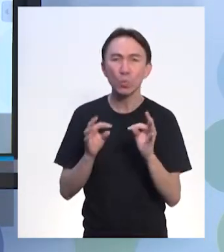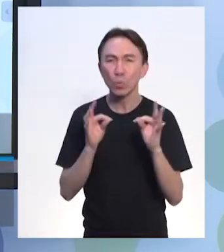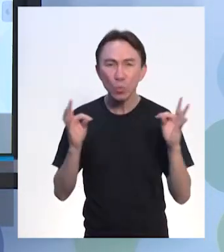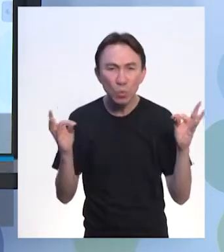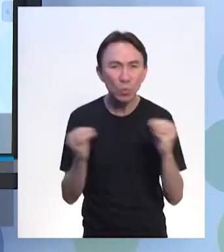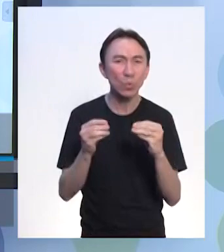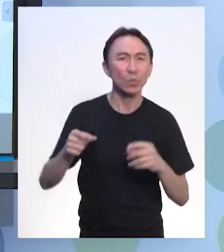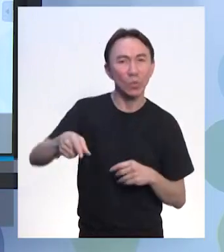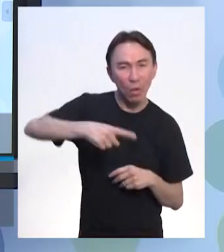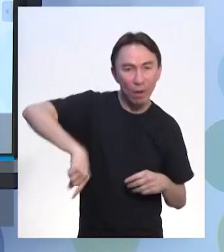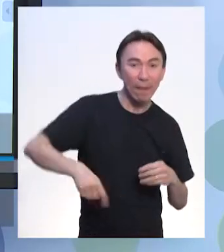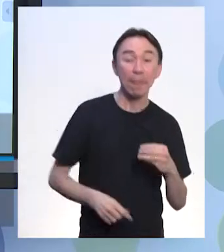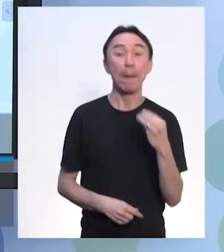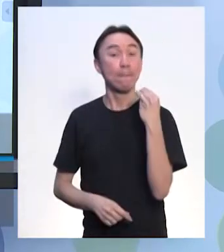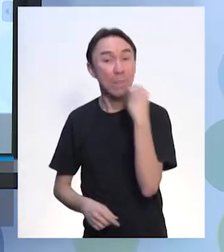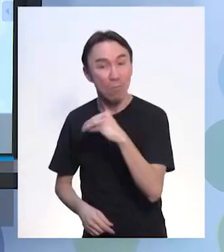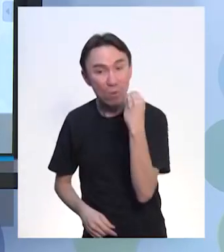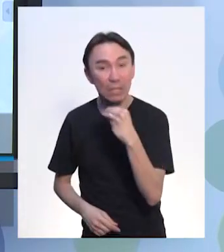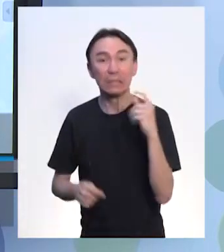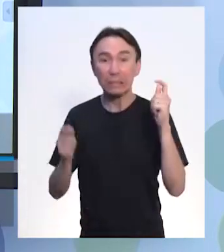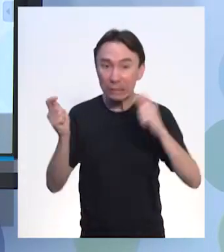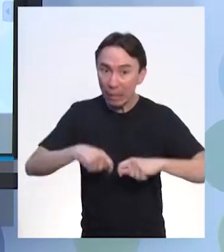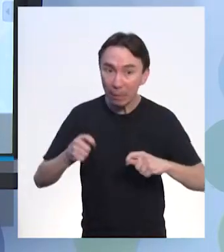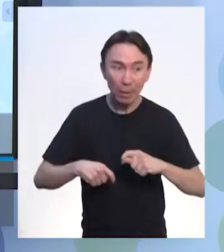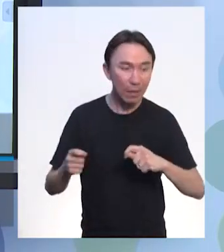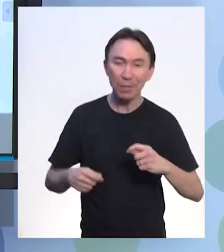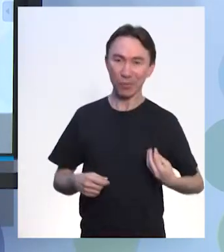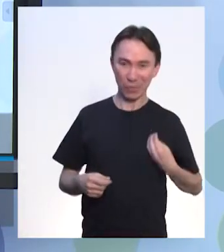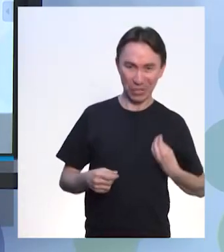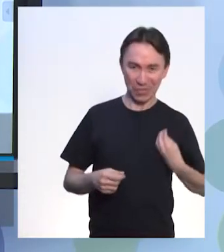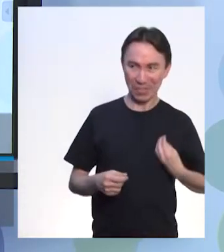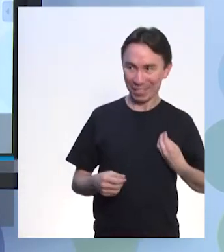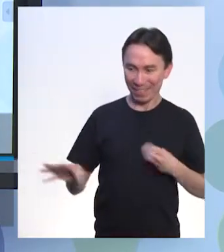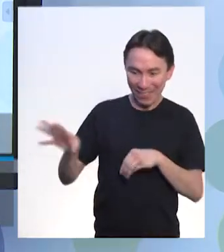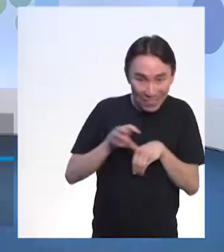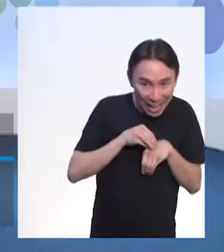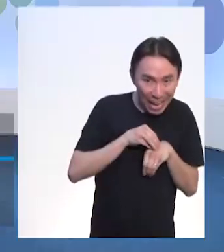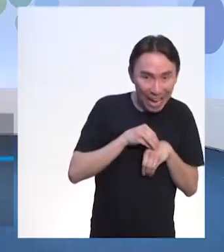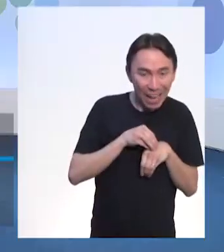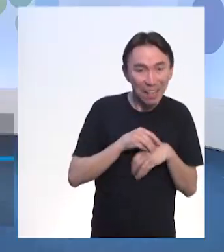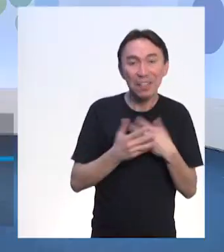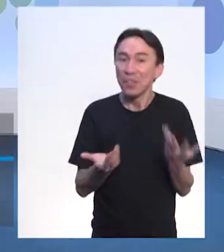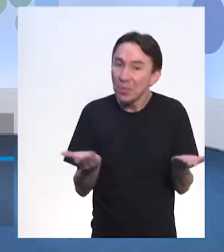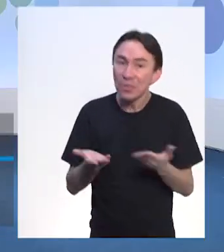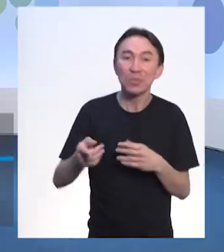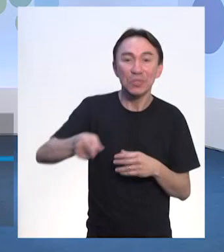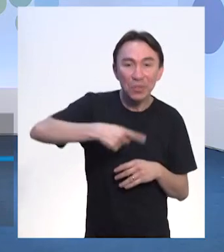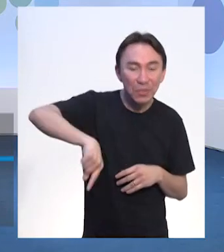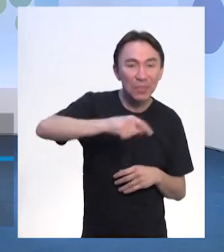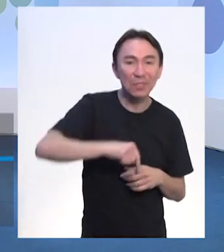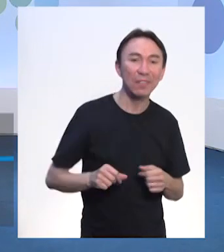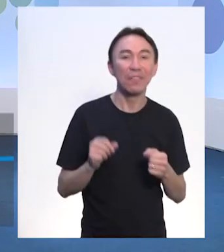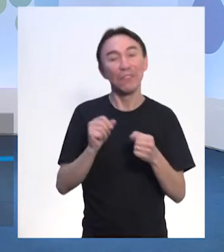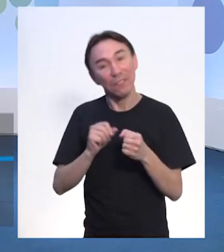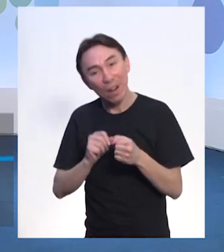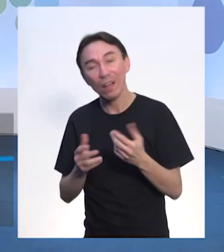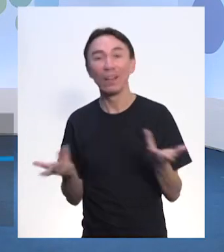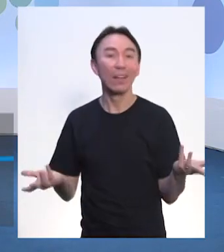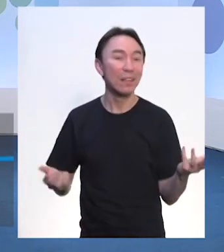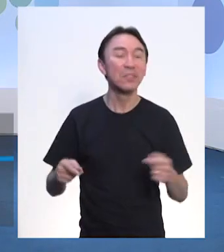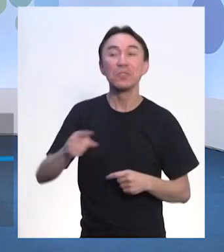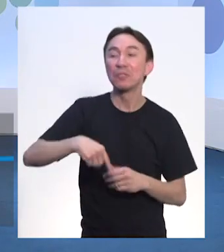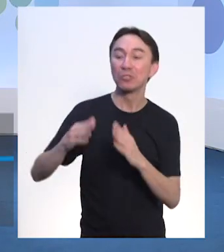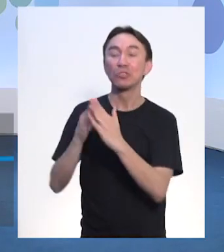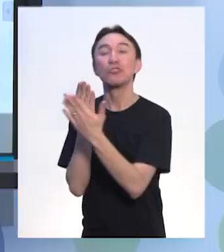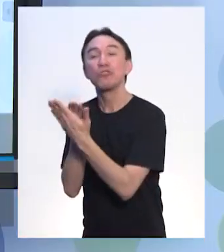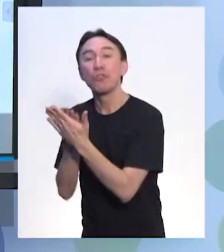pode aproveitar, a gente quer levar para o nosso dia a dia. Então, nós vamos falar dessas práticas que a gente tem lá dentro da escola, em que